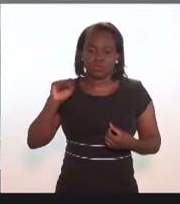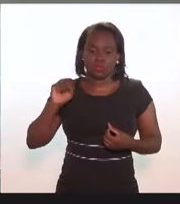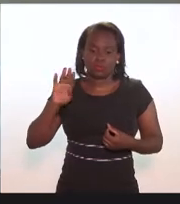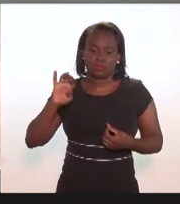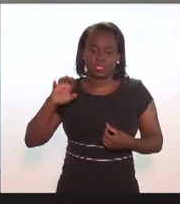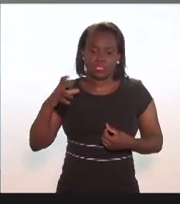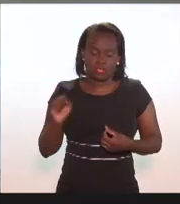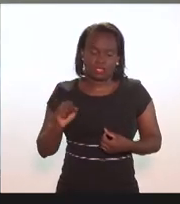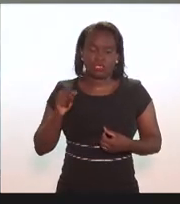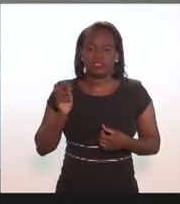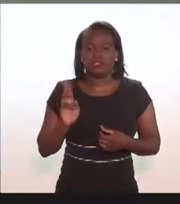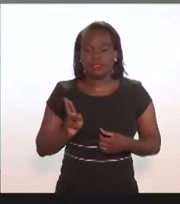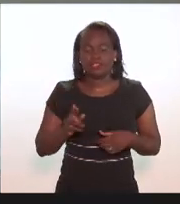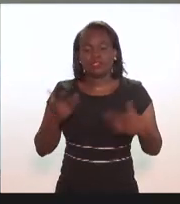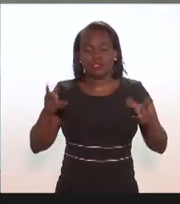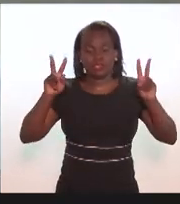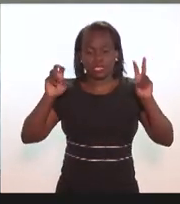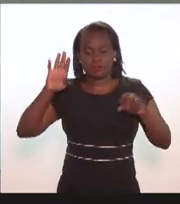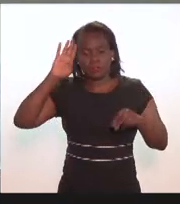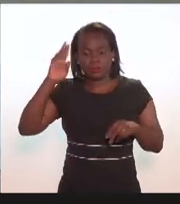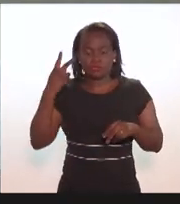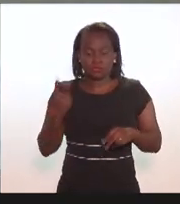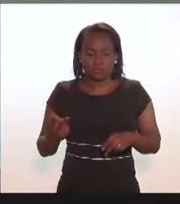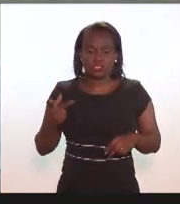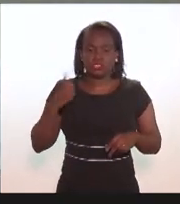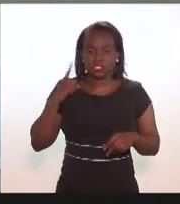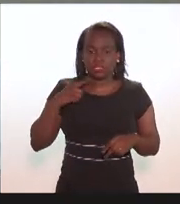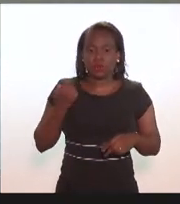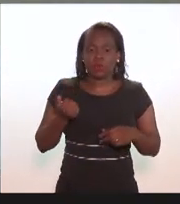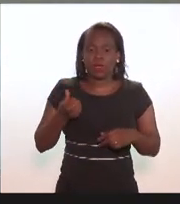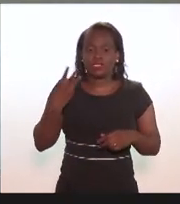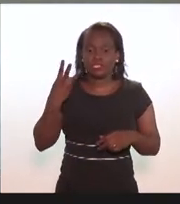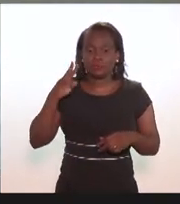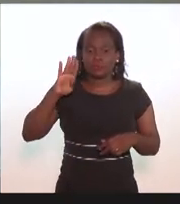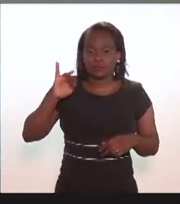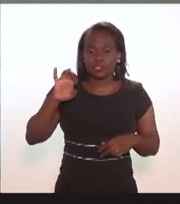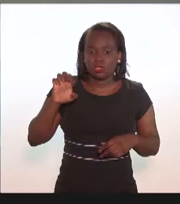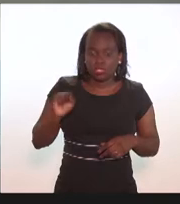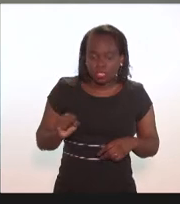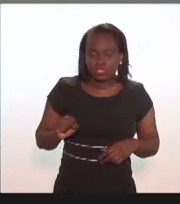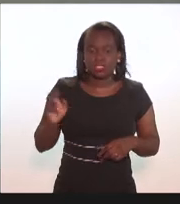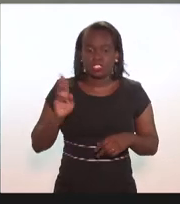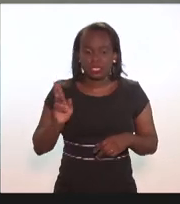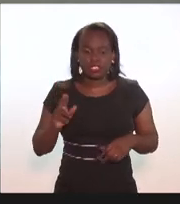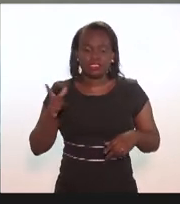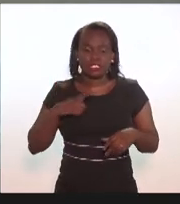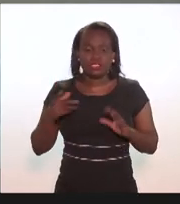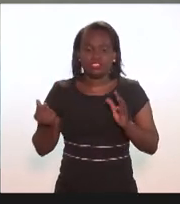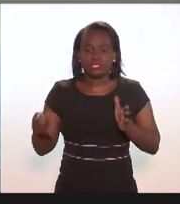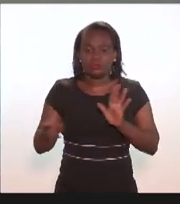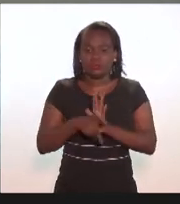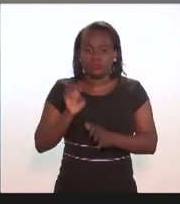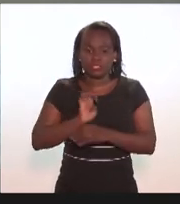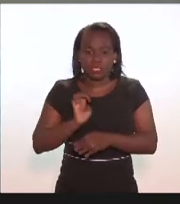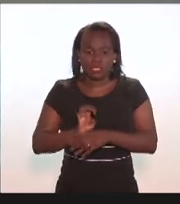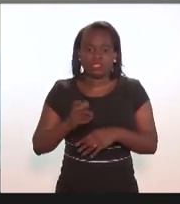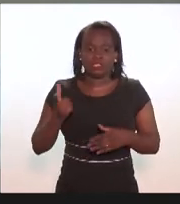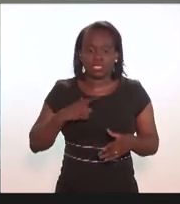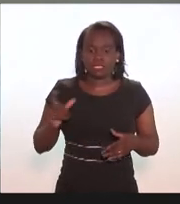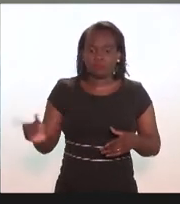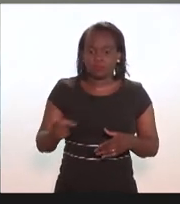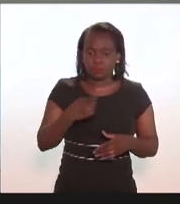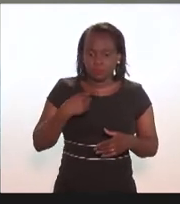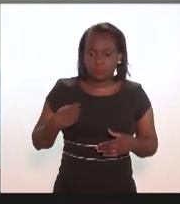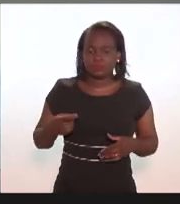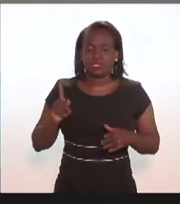de reais. Foram os dois grandes temas que trouxeram quase 3 bilhões de reais para os cofres do Estado em termos de receitas tributárias,